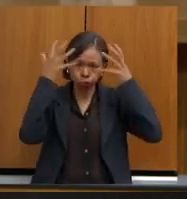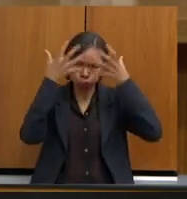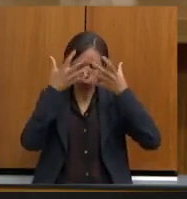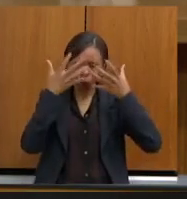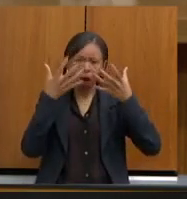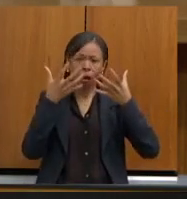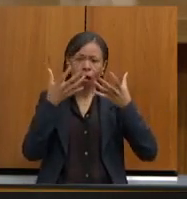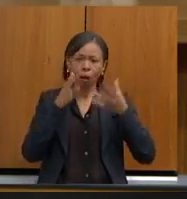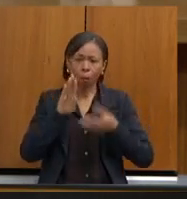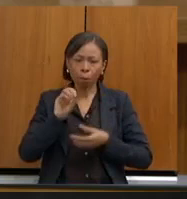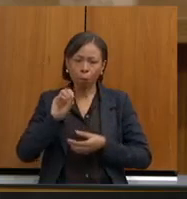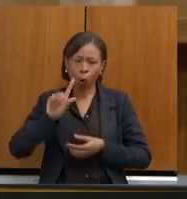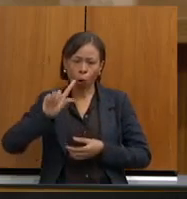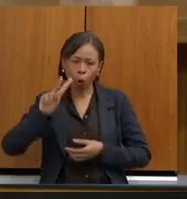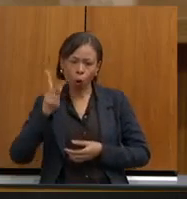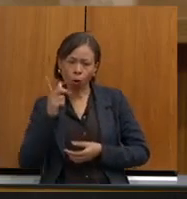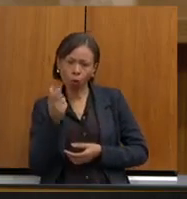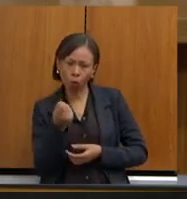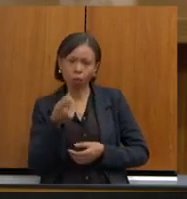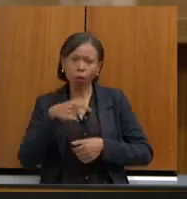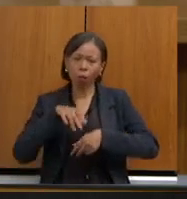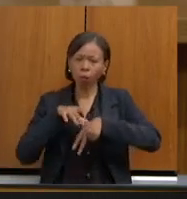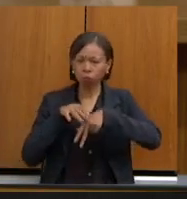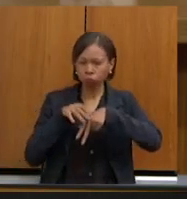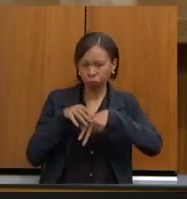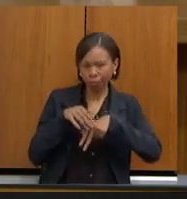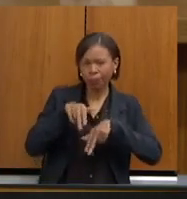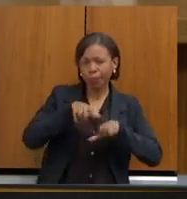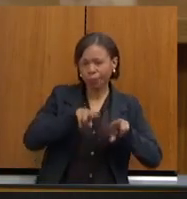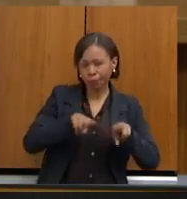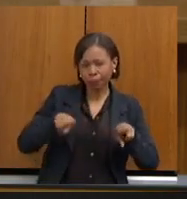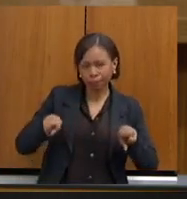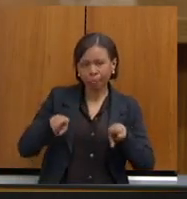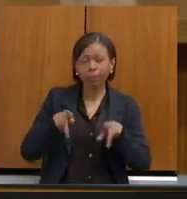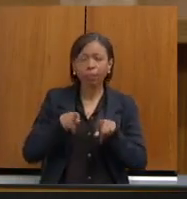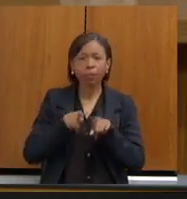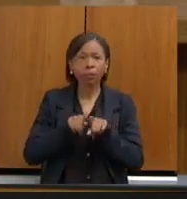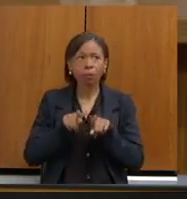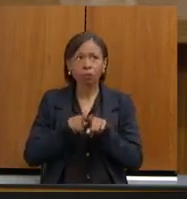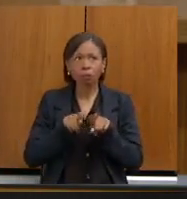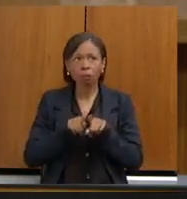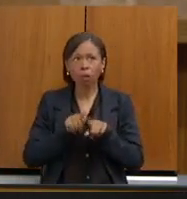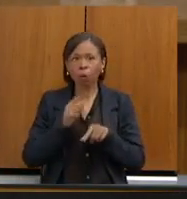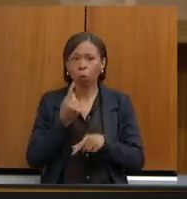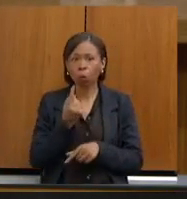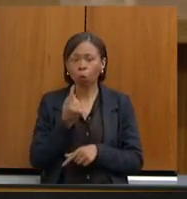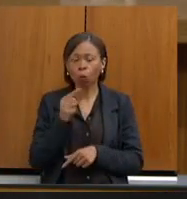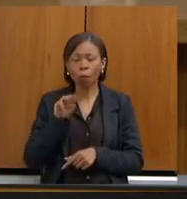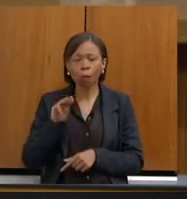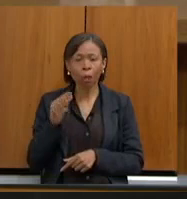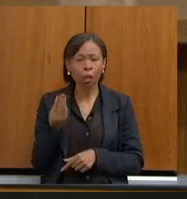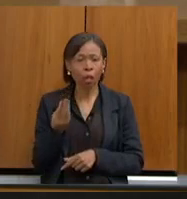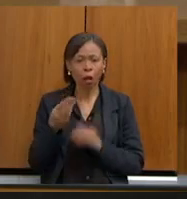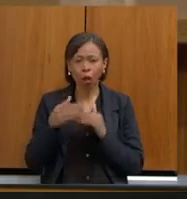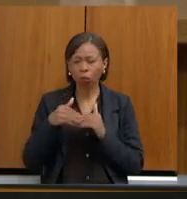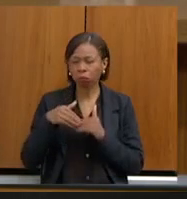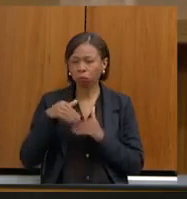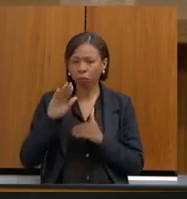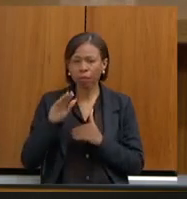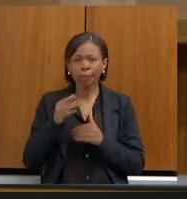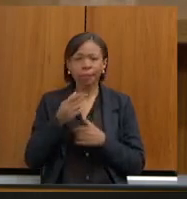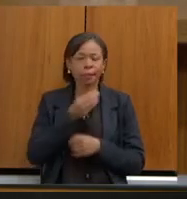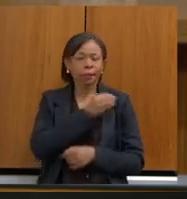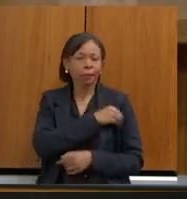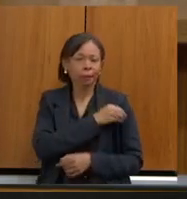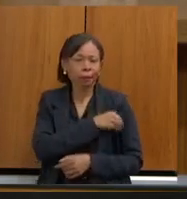fundadas suspeitas de covide e o recebimento é um milhão 490 mil itens entre álcool ep